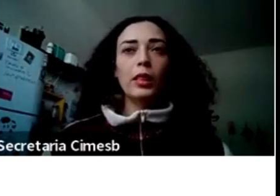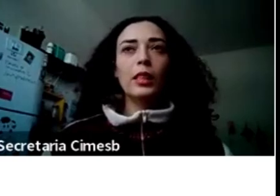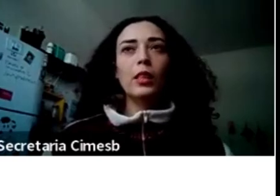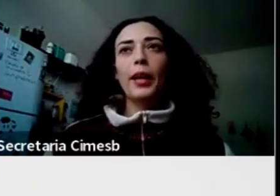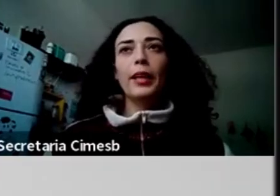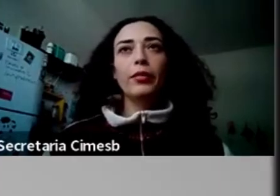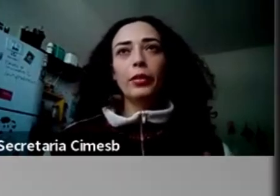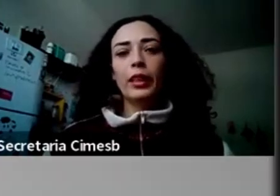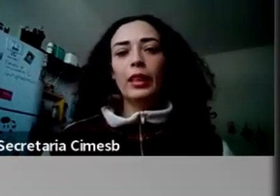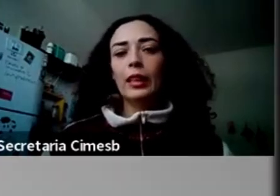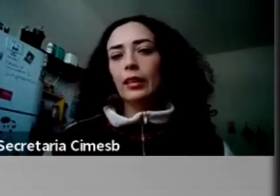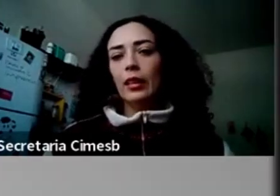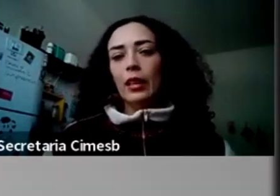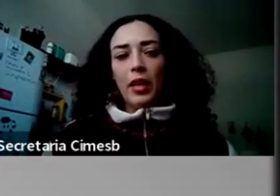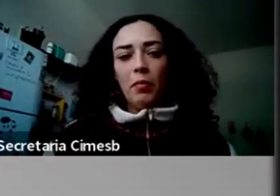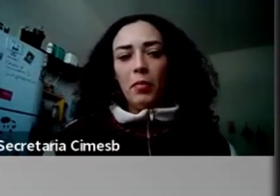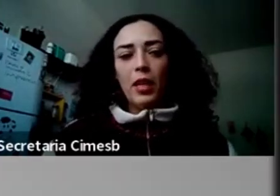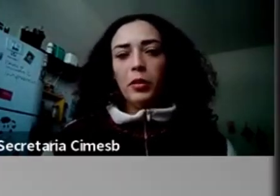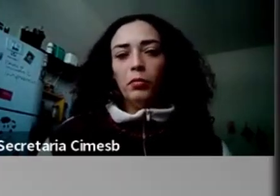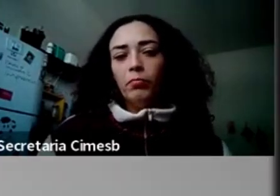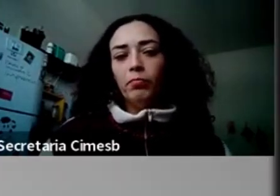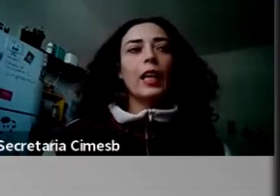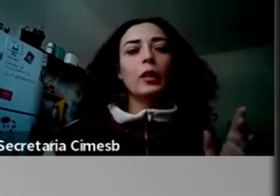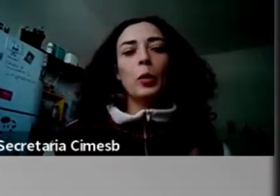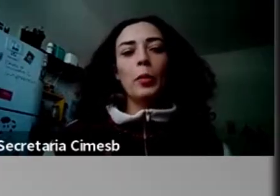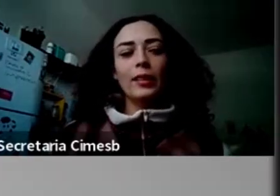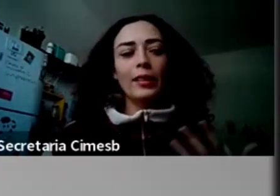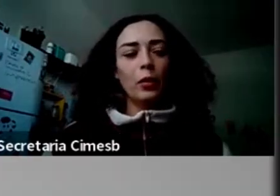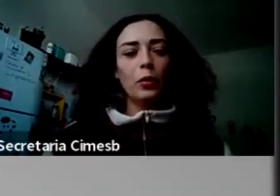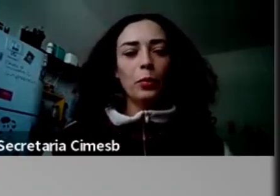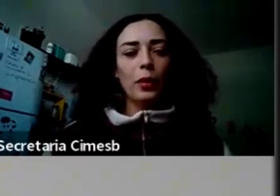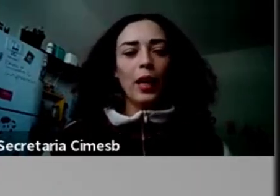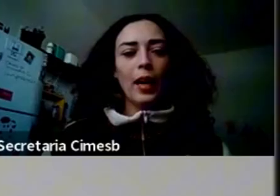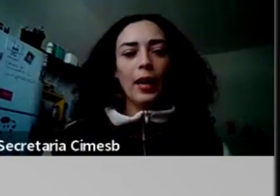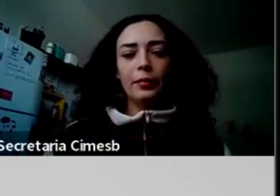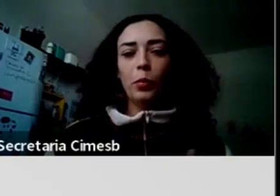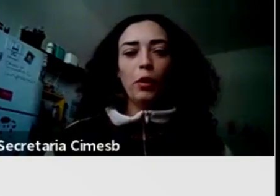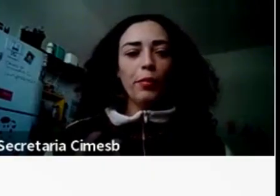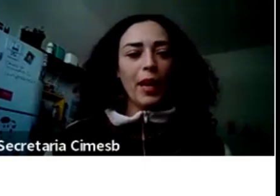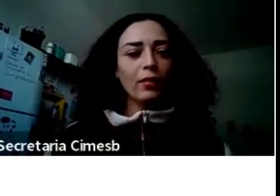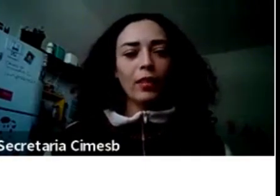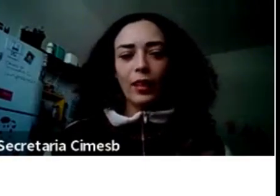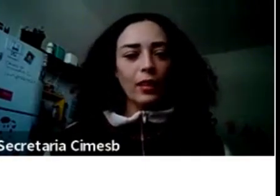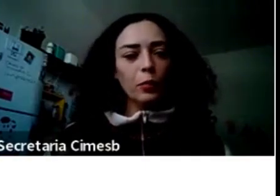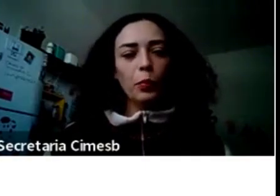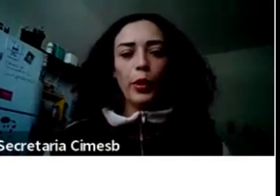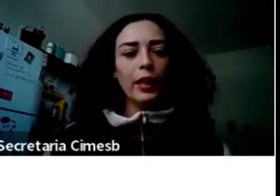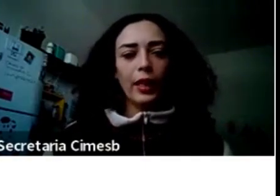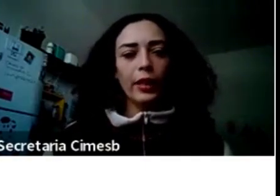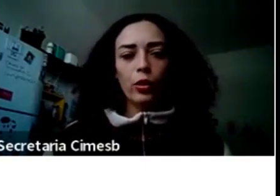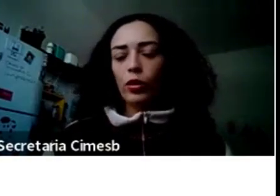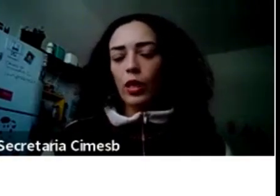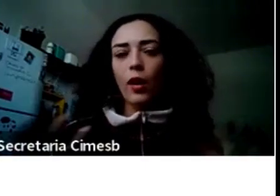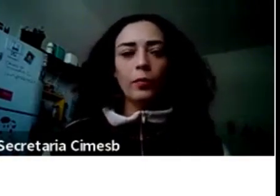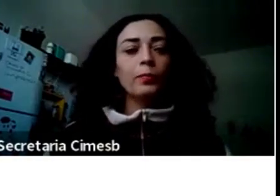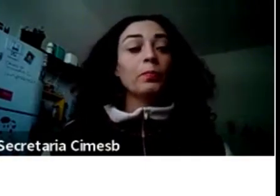contando a situação, o parque falou que não ia ter mesmo, e aí começa um movimento, ela expõe